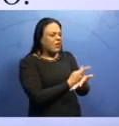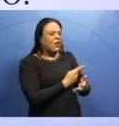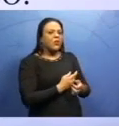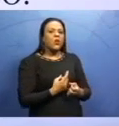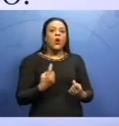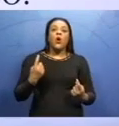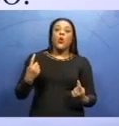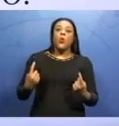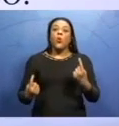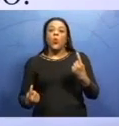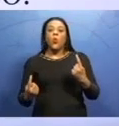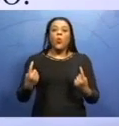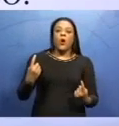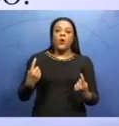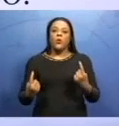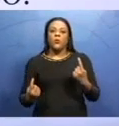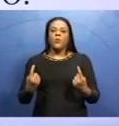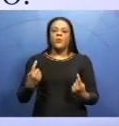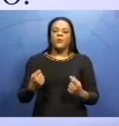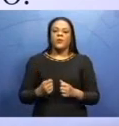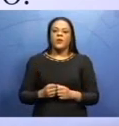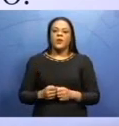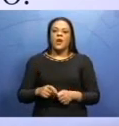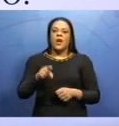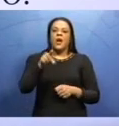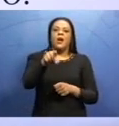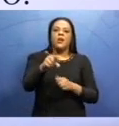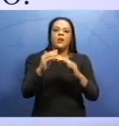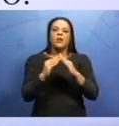Lembrando que pode estar fazendo as anotações aí no caderno.